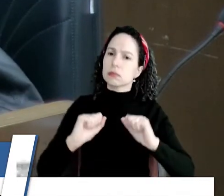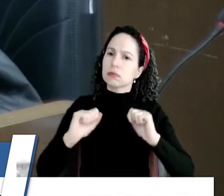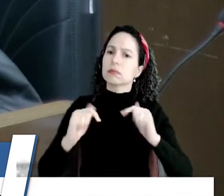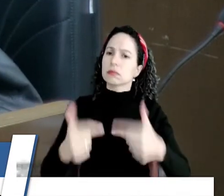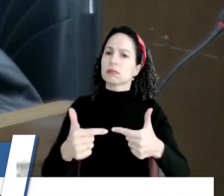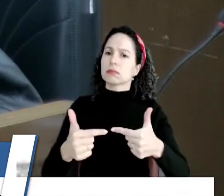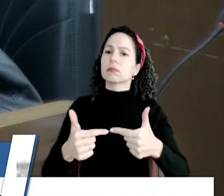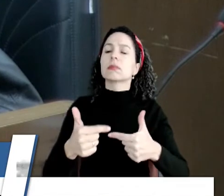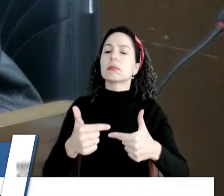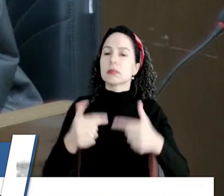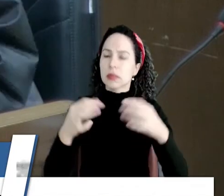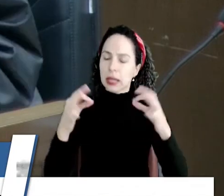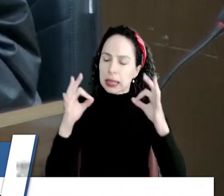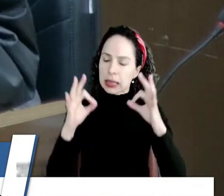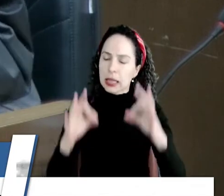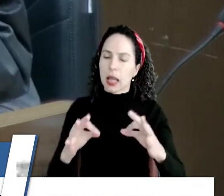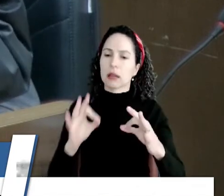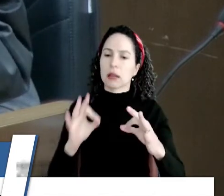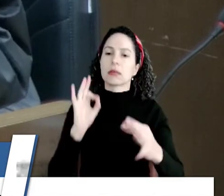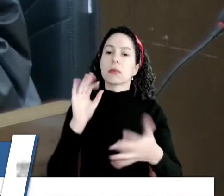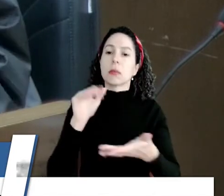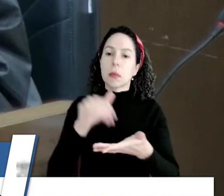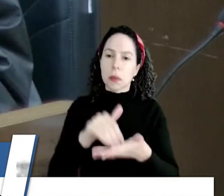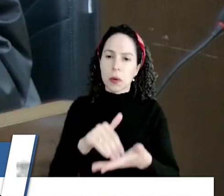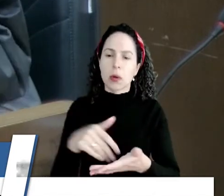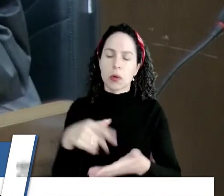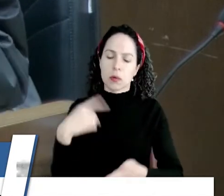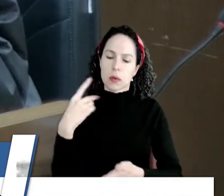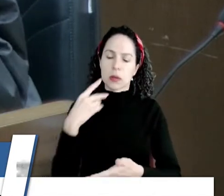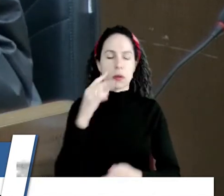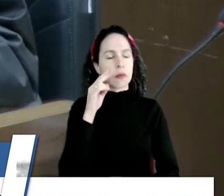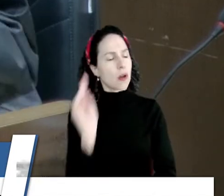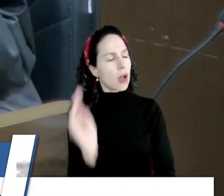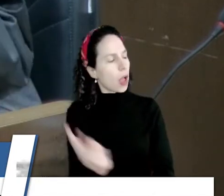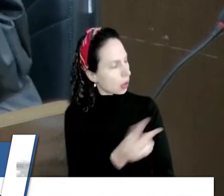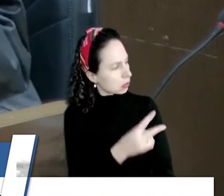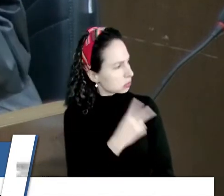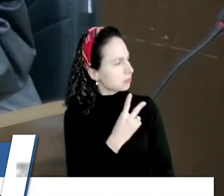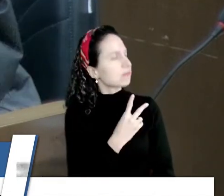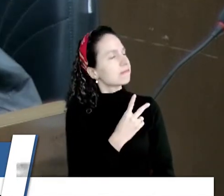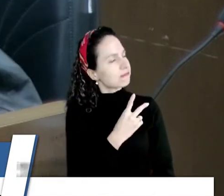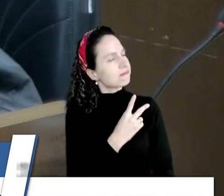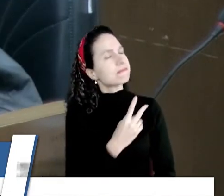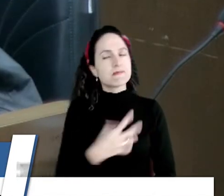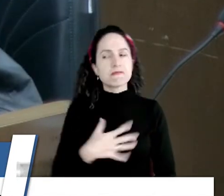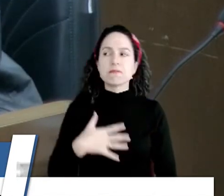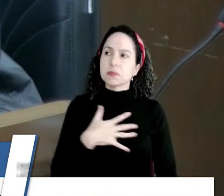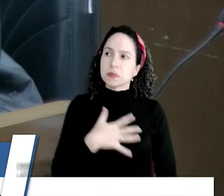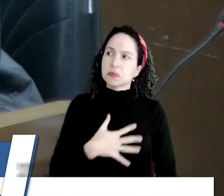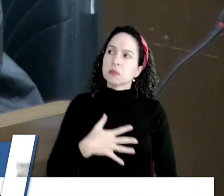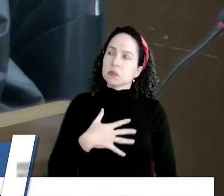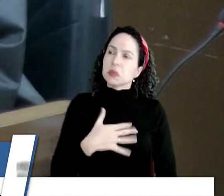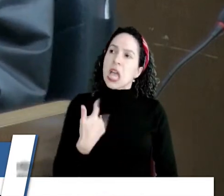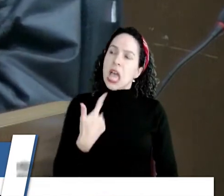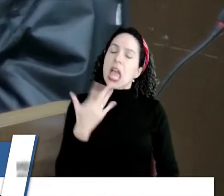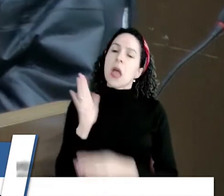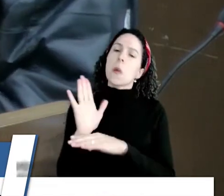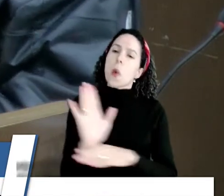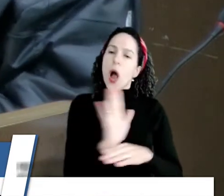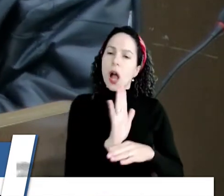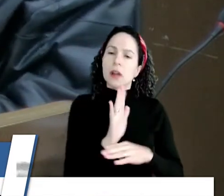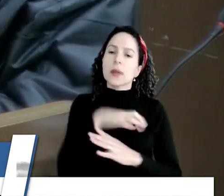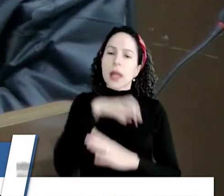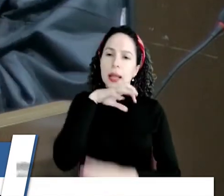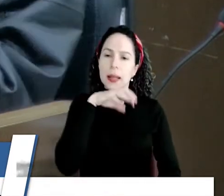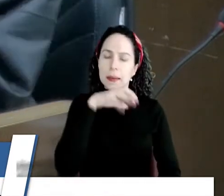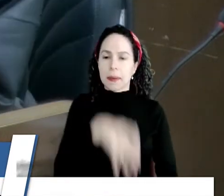final desse mandato, você vai poder olhar para trás e falar assim, eu fiz e fiz muito pelos animais. Sim, e tem outra coisa.